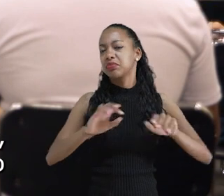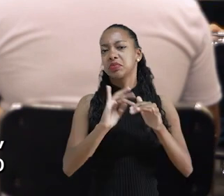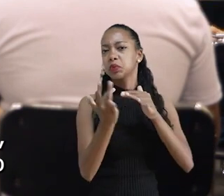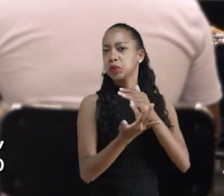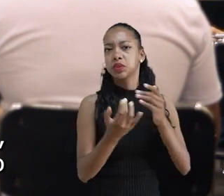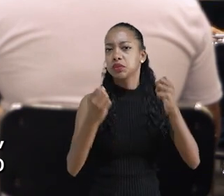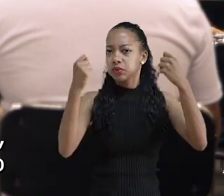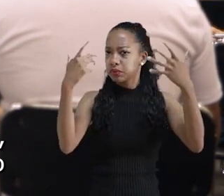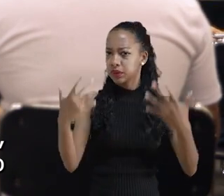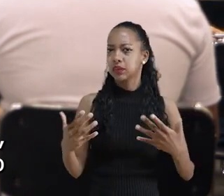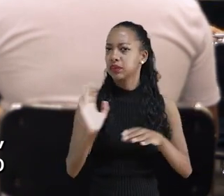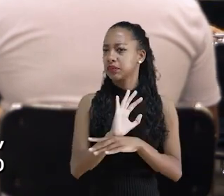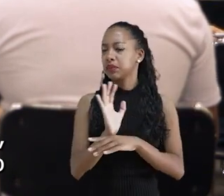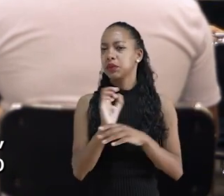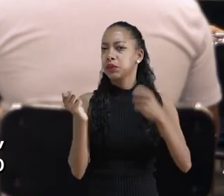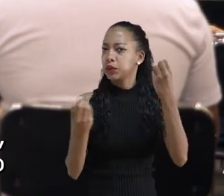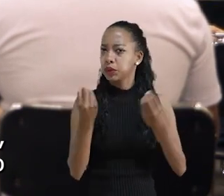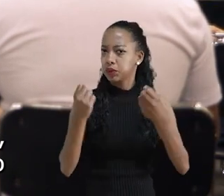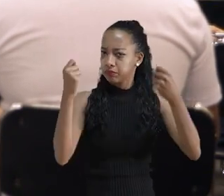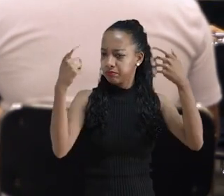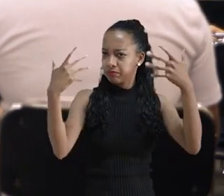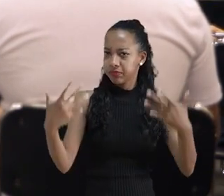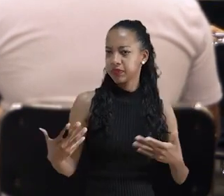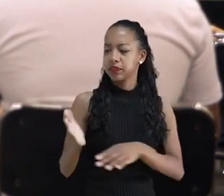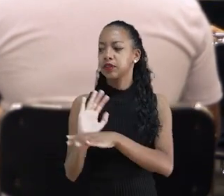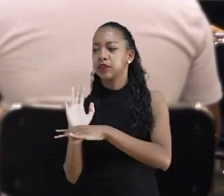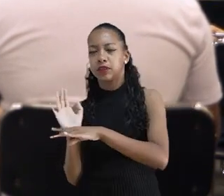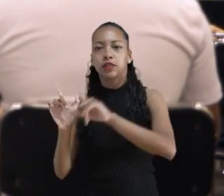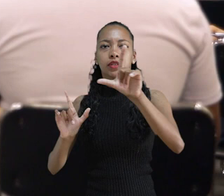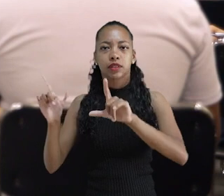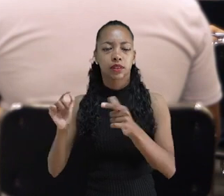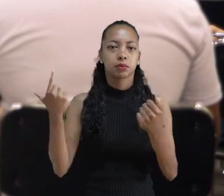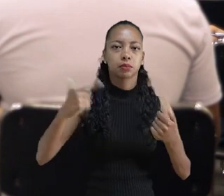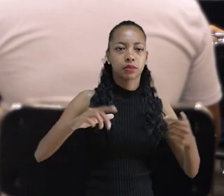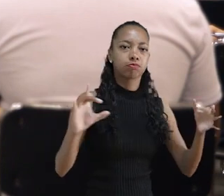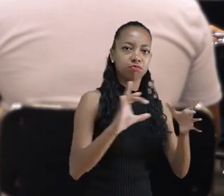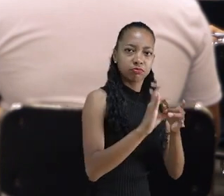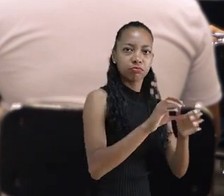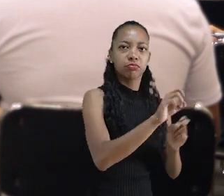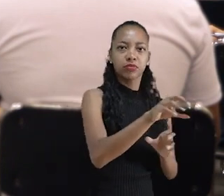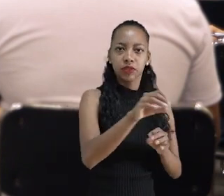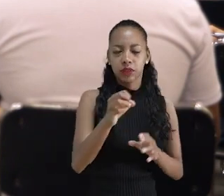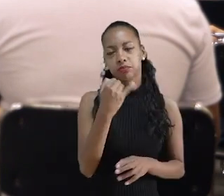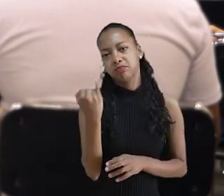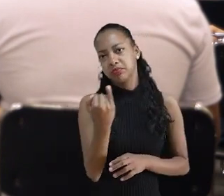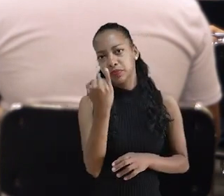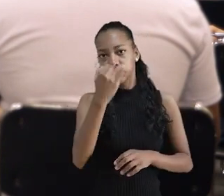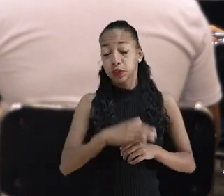sobre pesquisando né tentando encontrar essa relação do cinema e da educação como que isso se